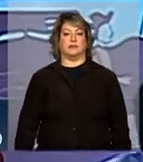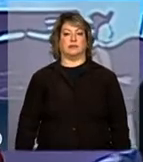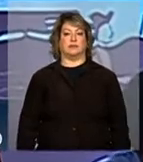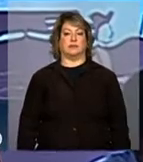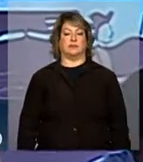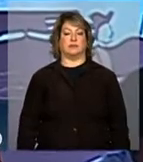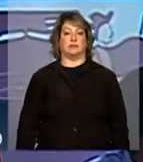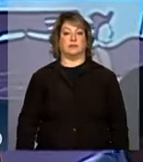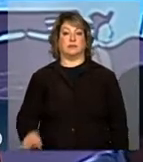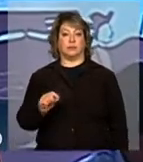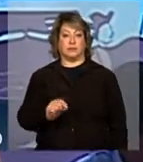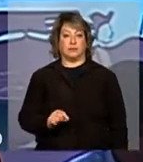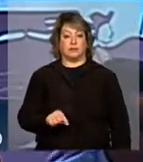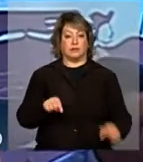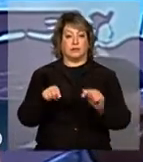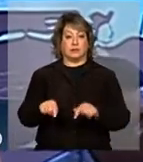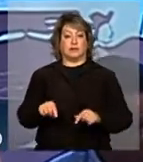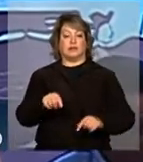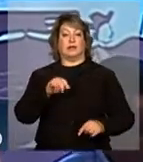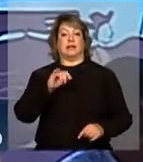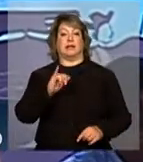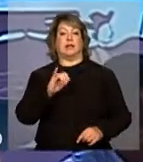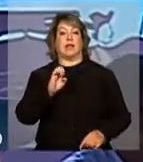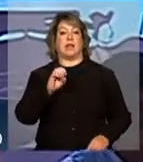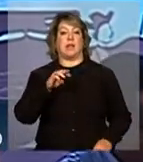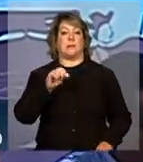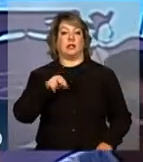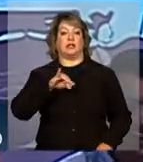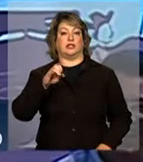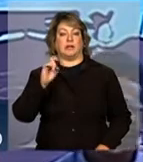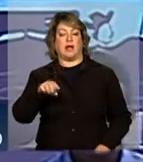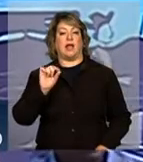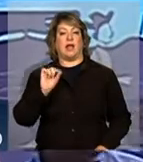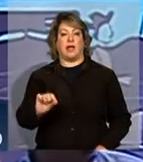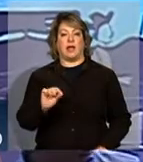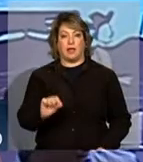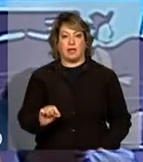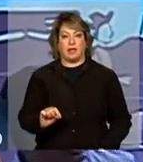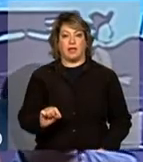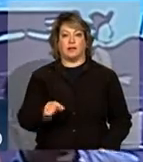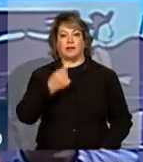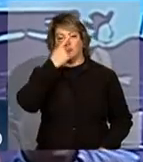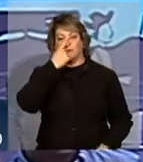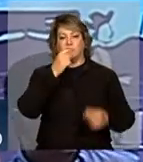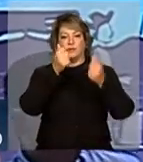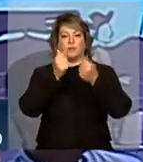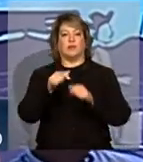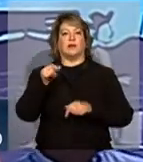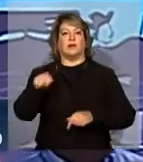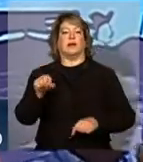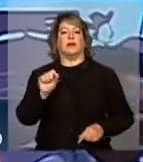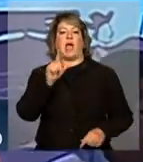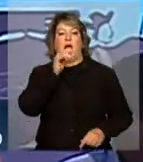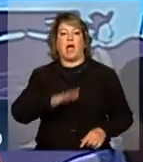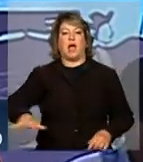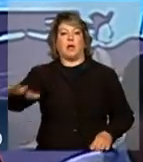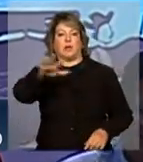A Iemanjá, que é a mãe das águas e que é a mãe também da